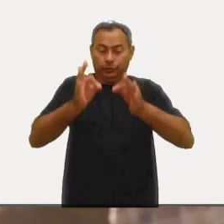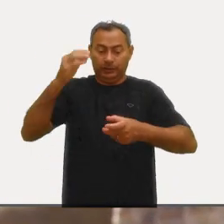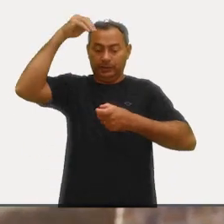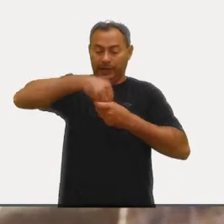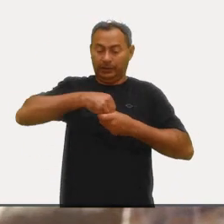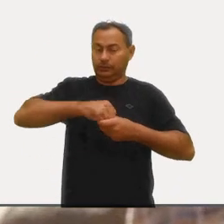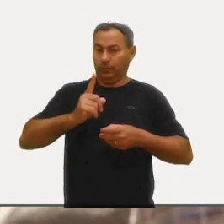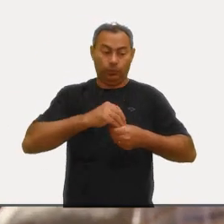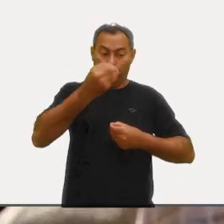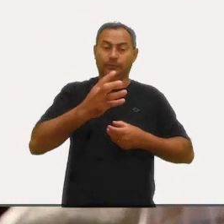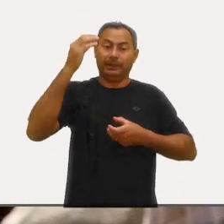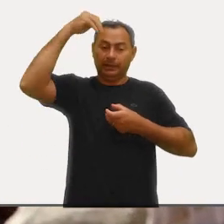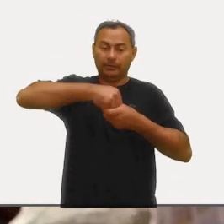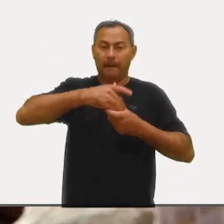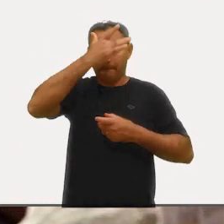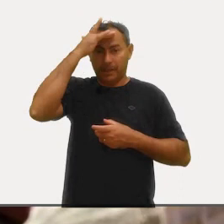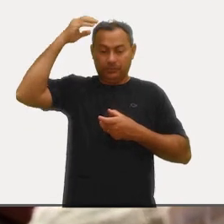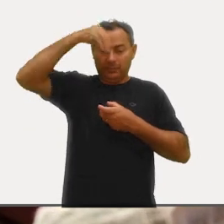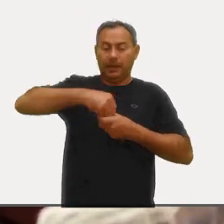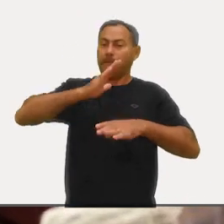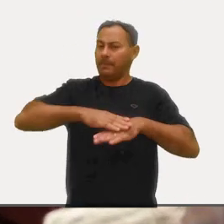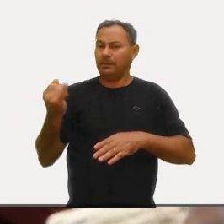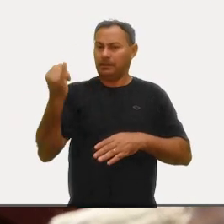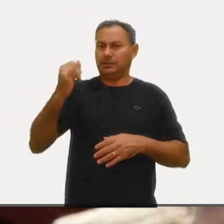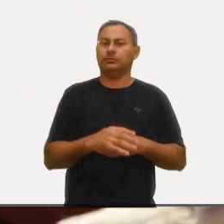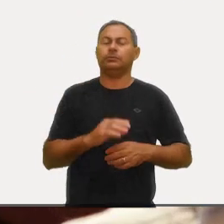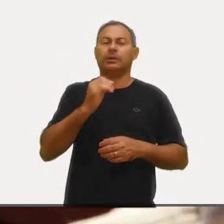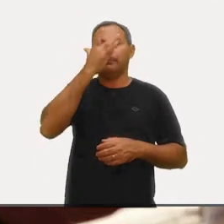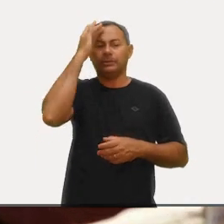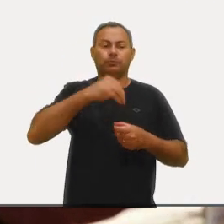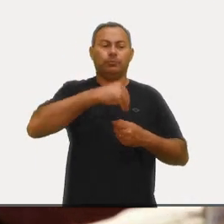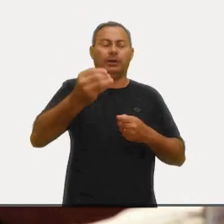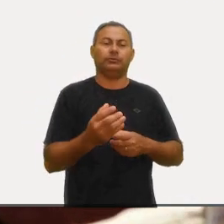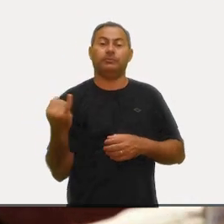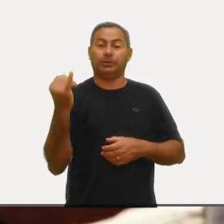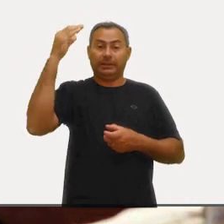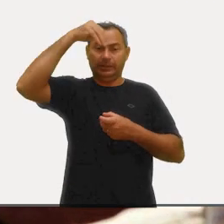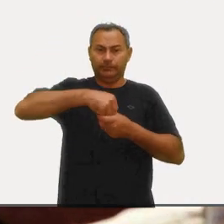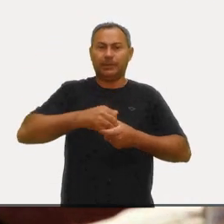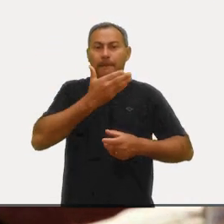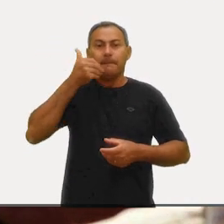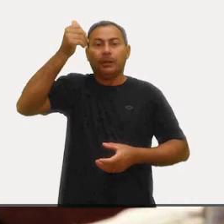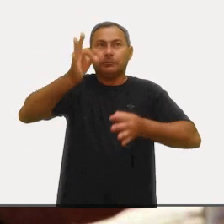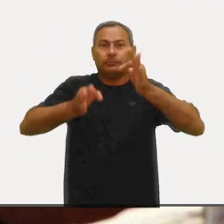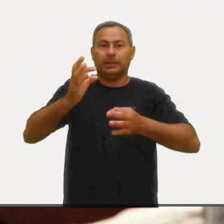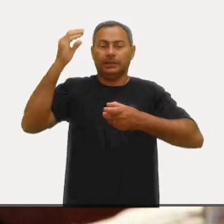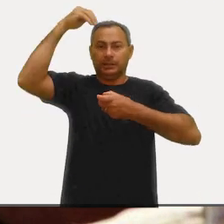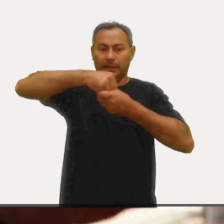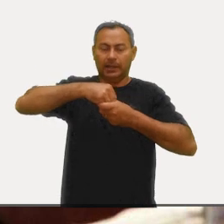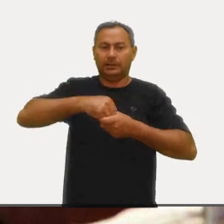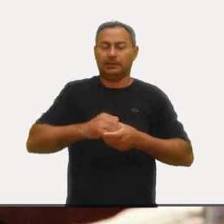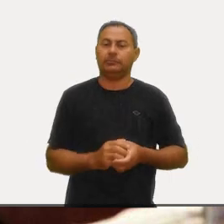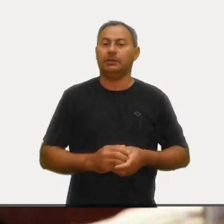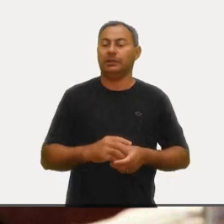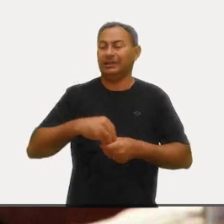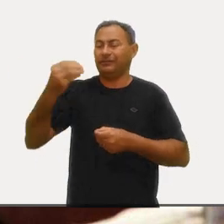e não exteriormente, que o homem interior é mais importante do que o homem exterior. É melhor que a justiça seja